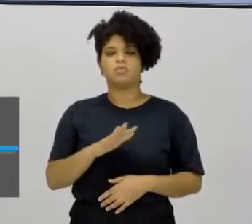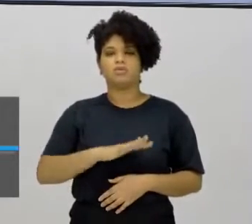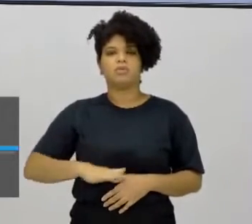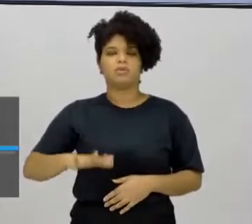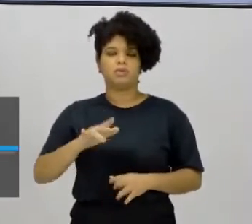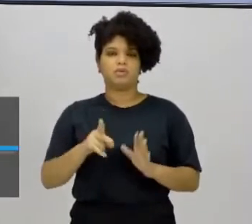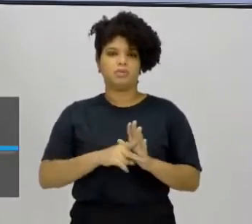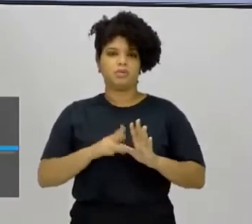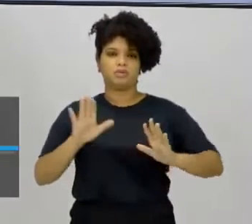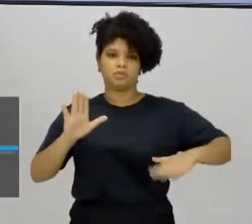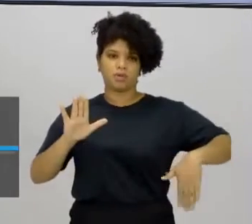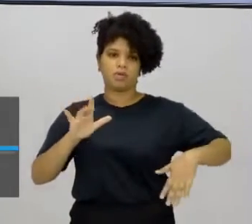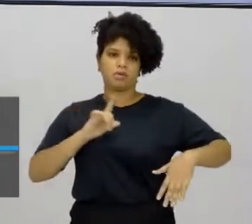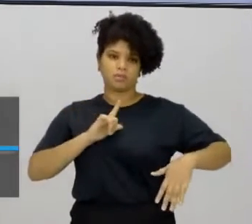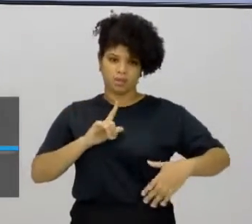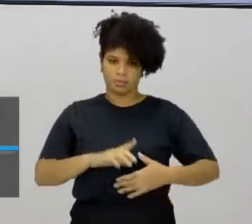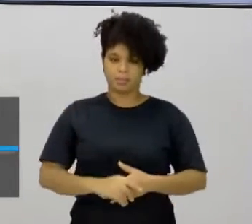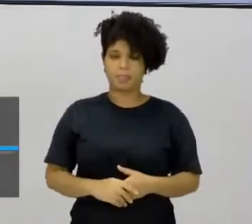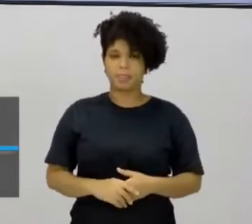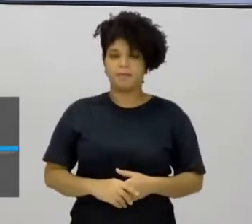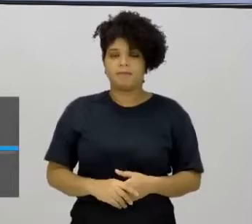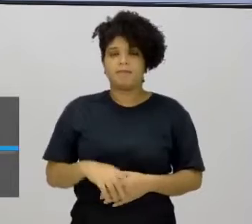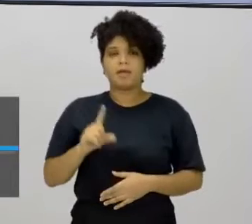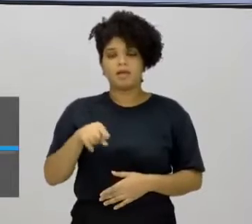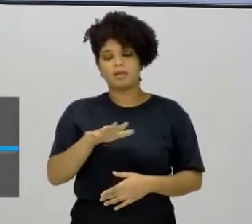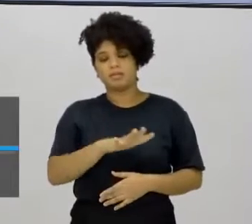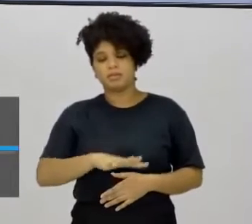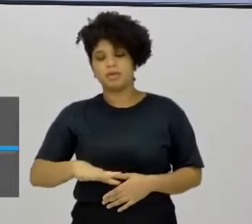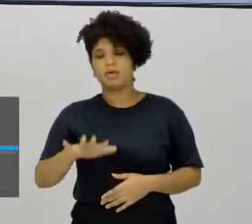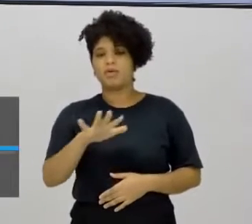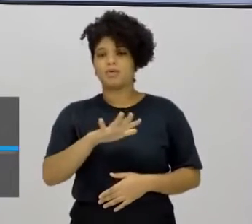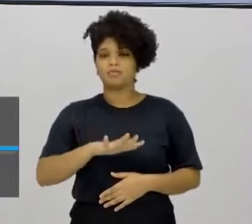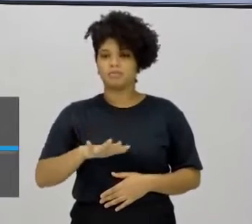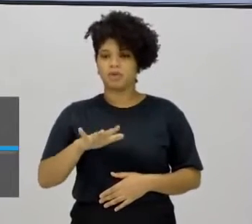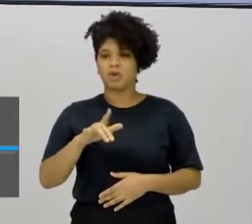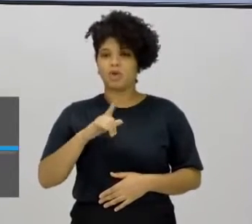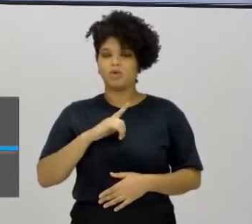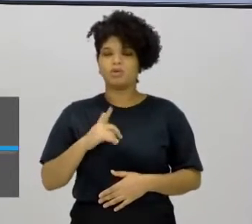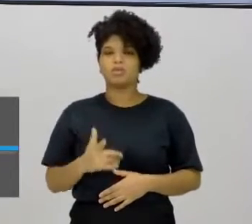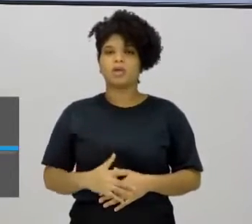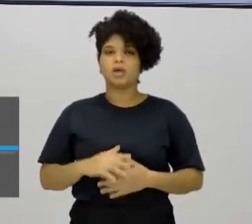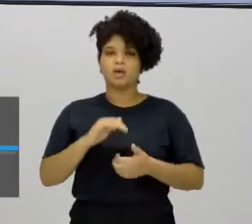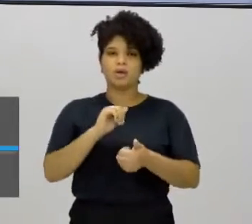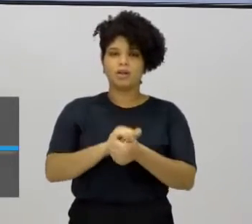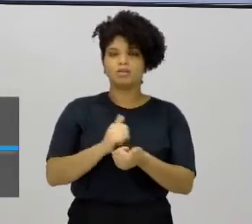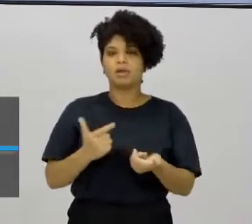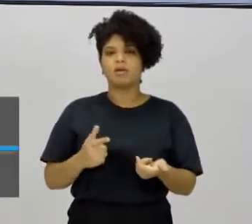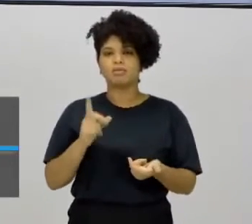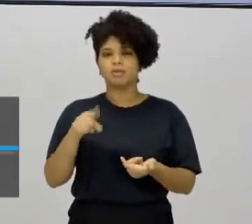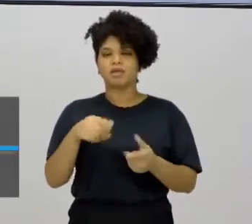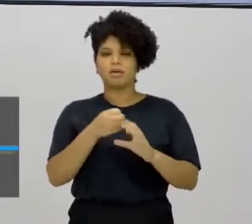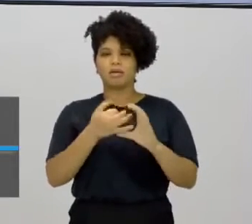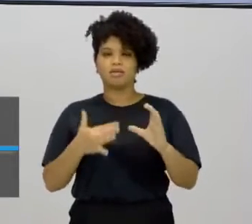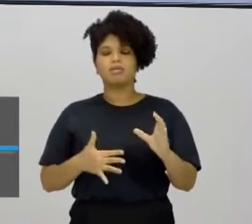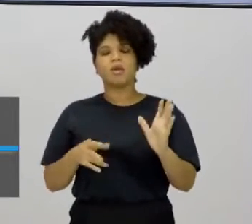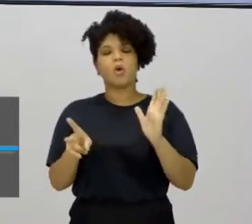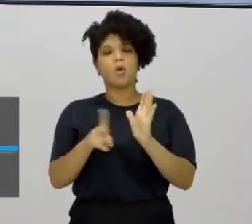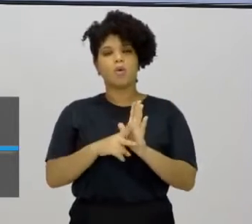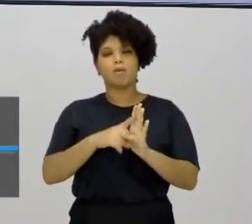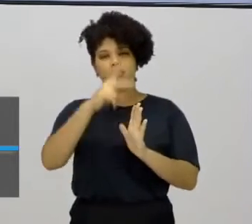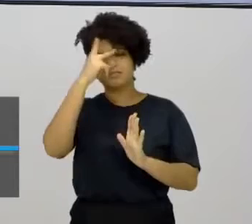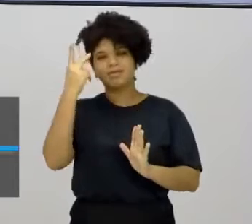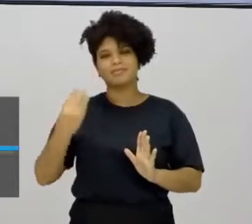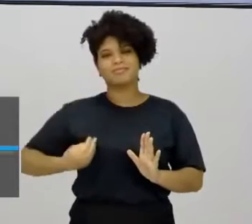áreas litorâneas, né? Ou seja, porque é uma região, né, com maior qualidade, maior características propícias aí